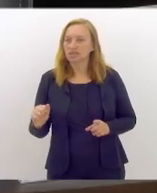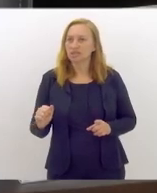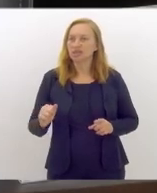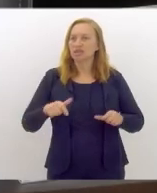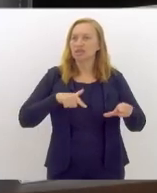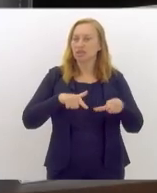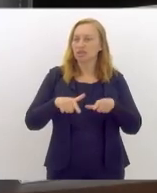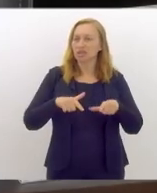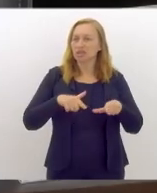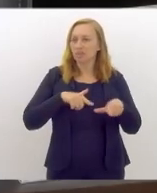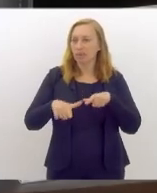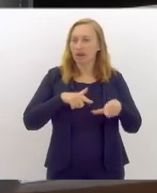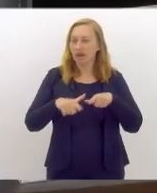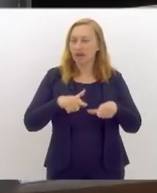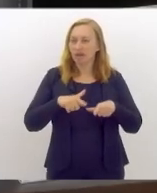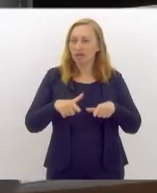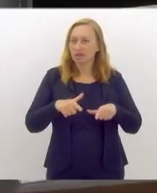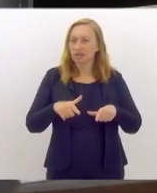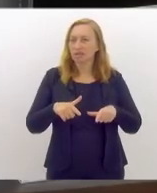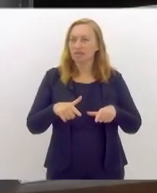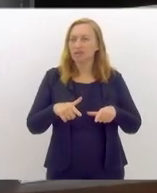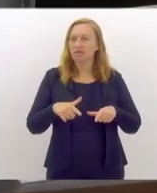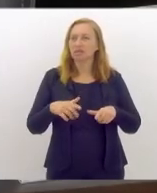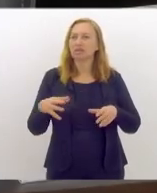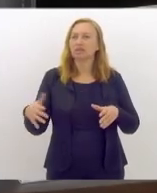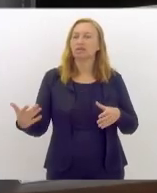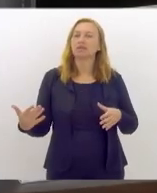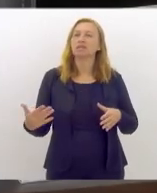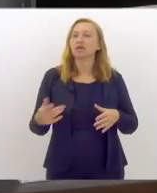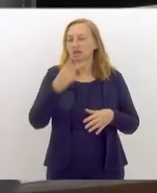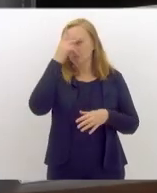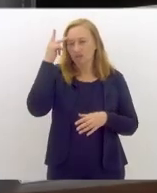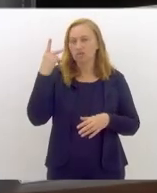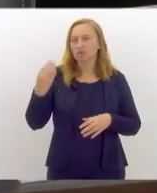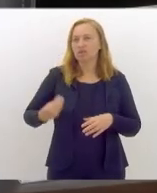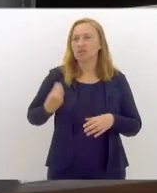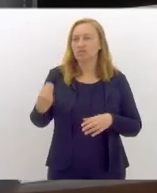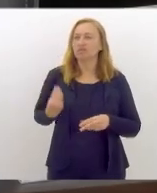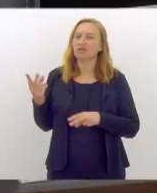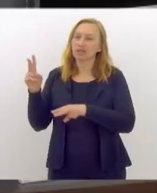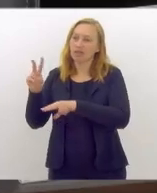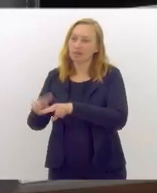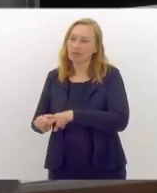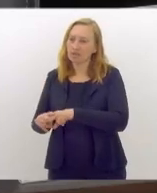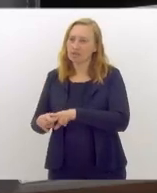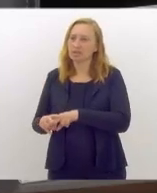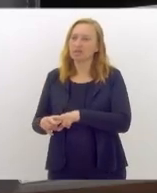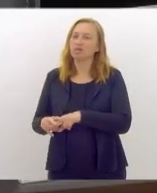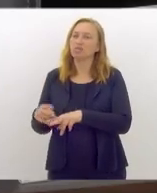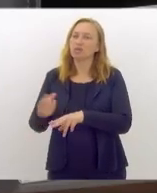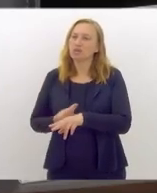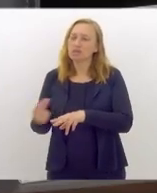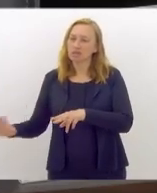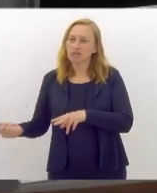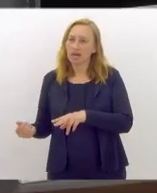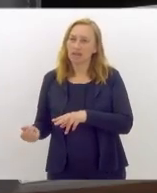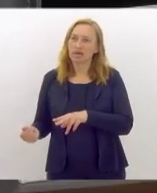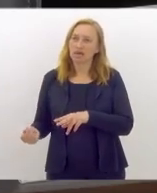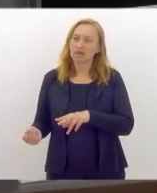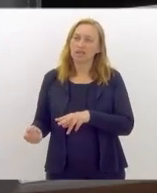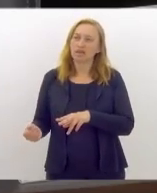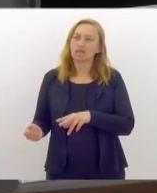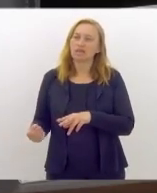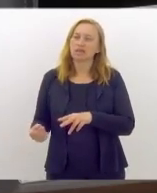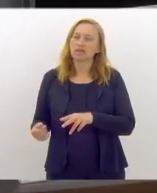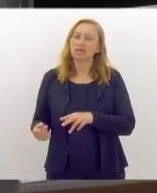trabalha com egressos para colocar ingresso sistema prisional do sistema do trabalho do sistema no mercado de trabalho é uma agência